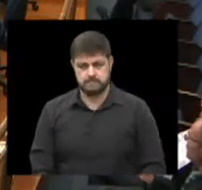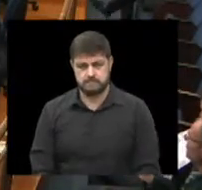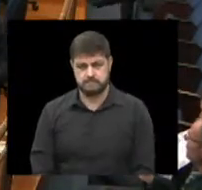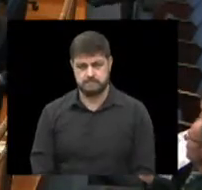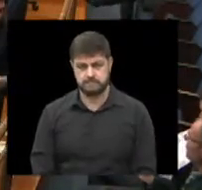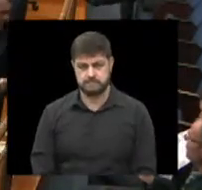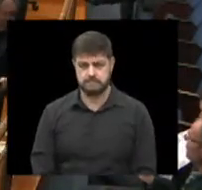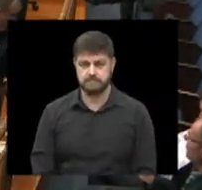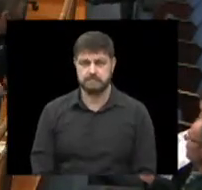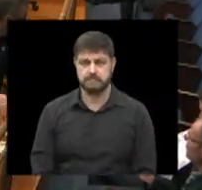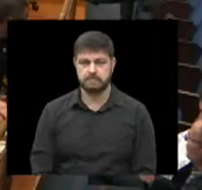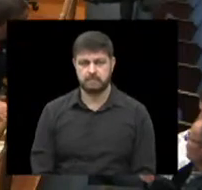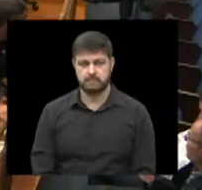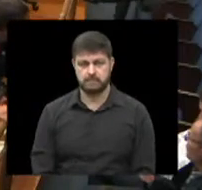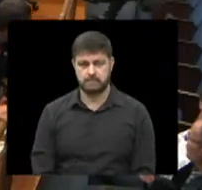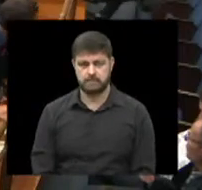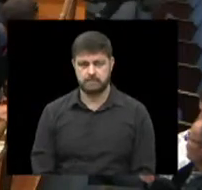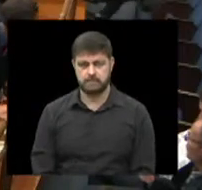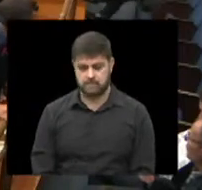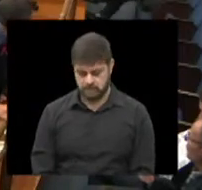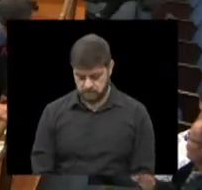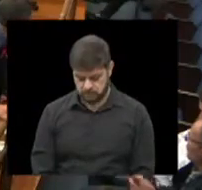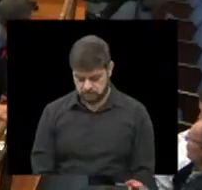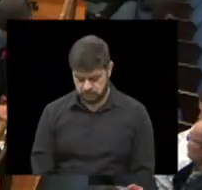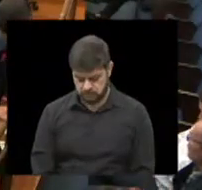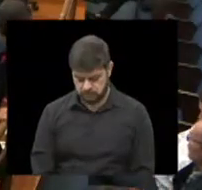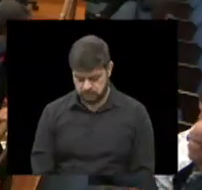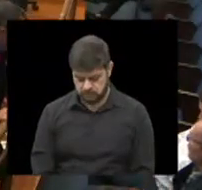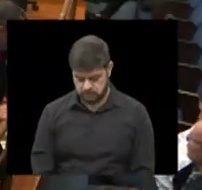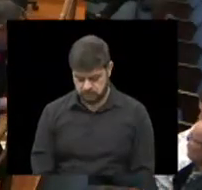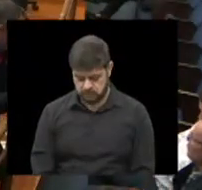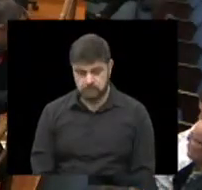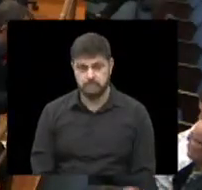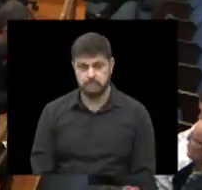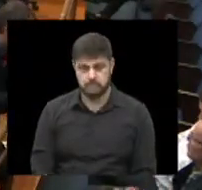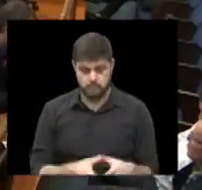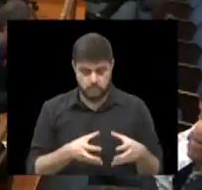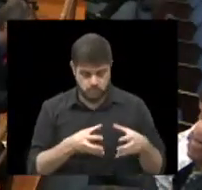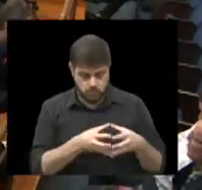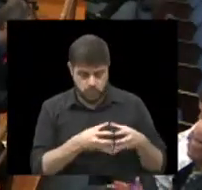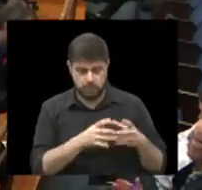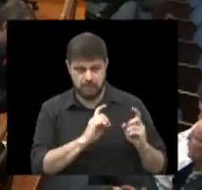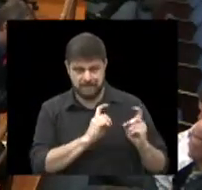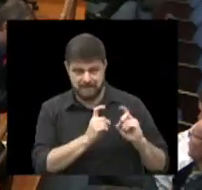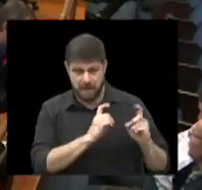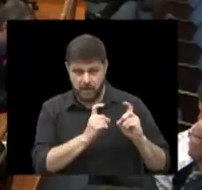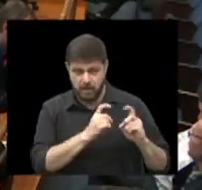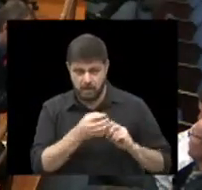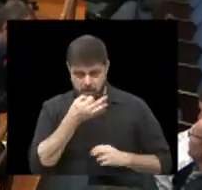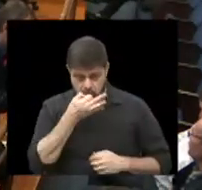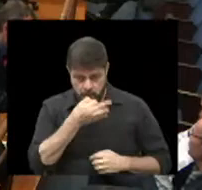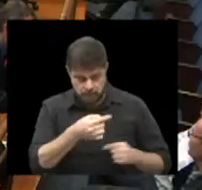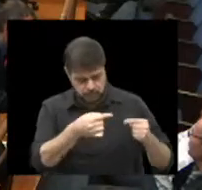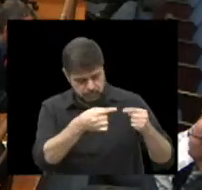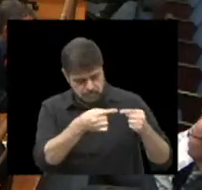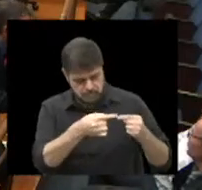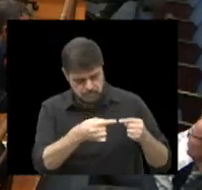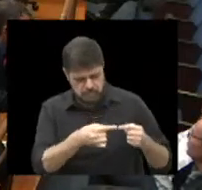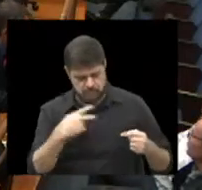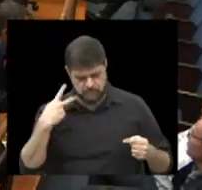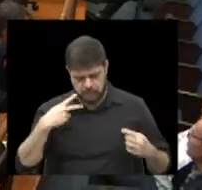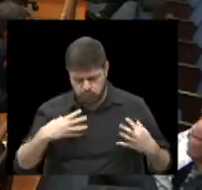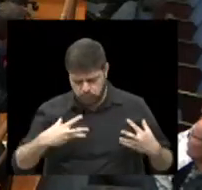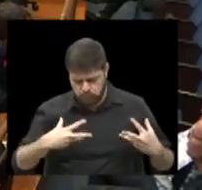Não tem, é um projeto de resolução, você precisa assinar. A comissão se reuniu e exarou parecer favorável por unanimidade, senhor